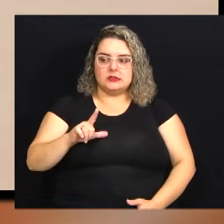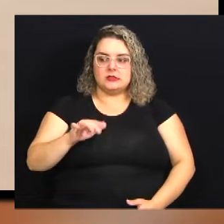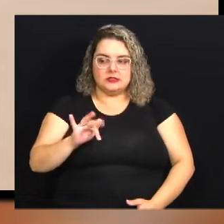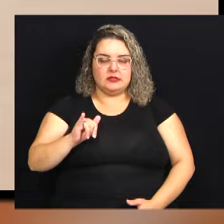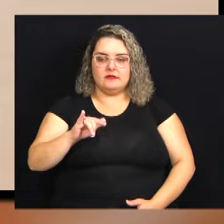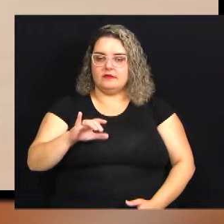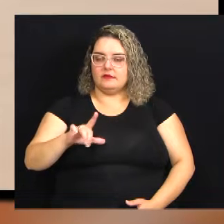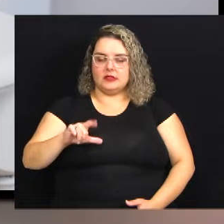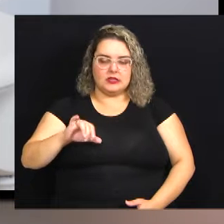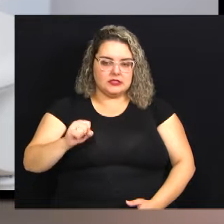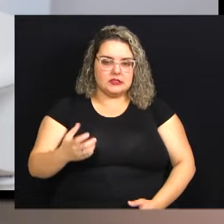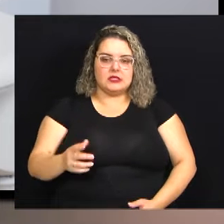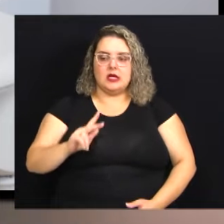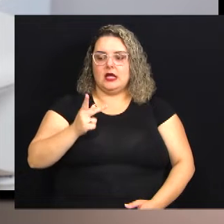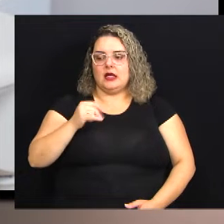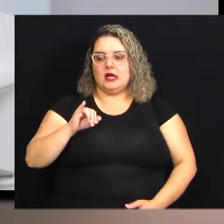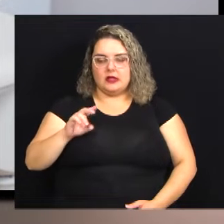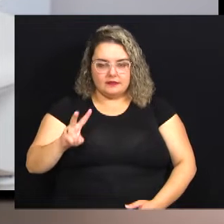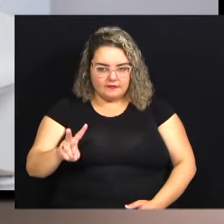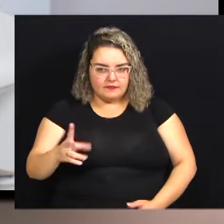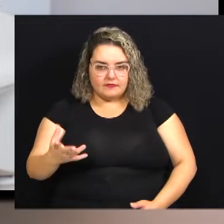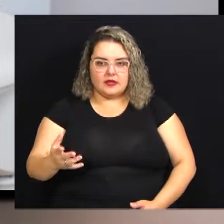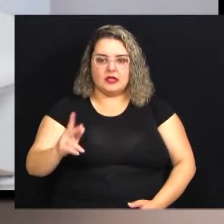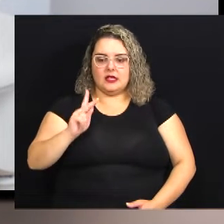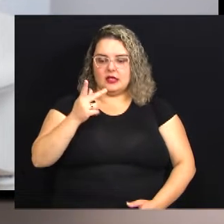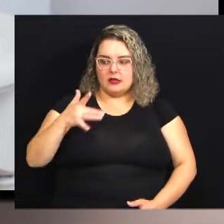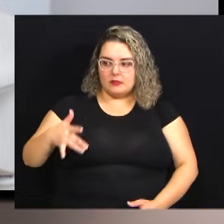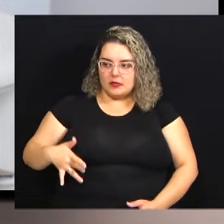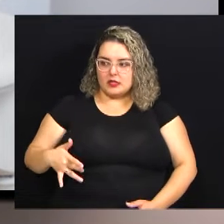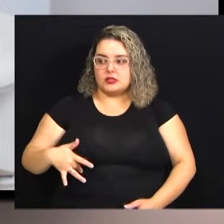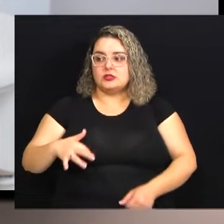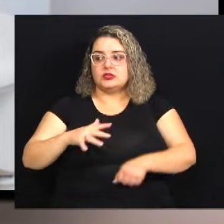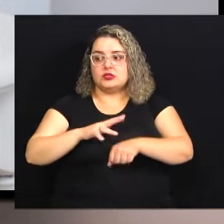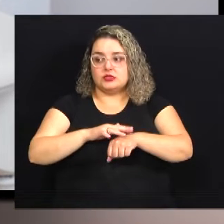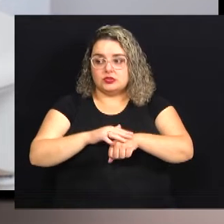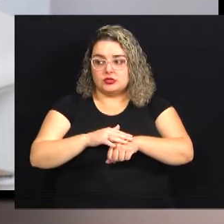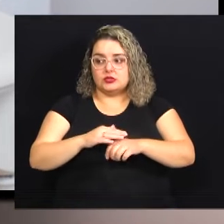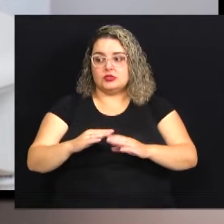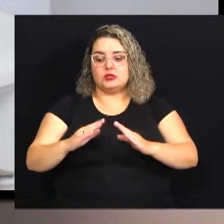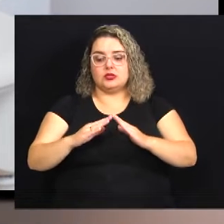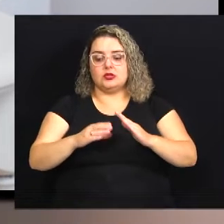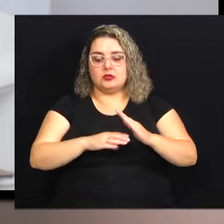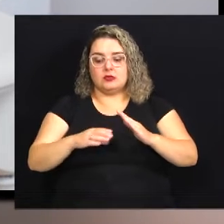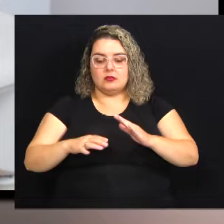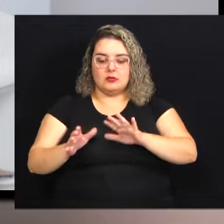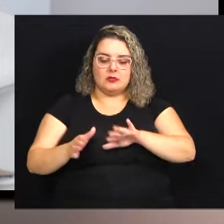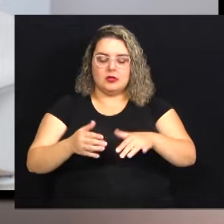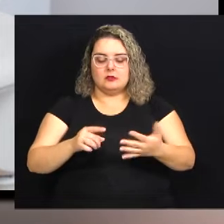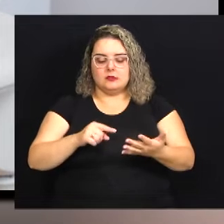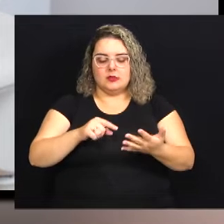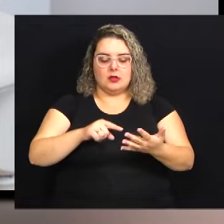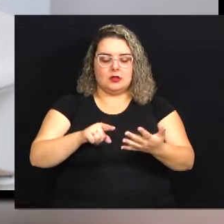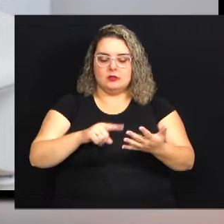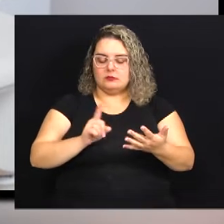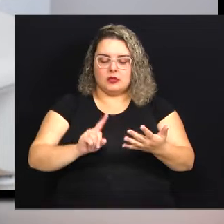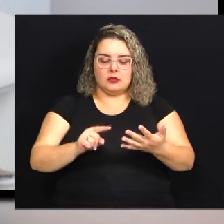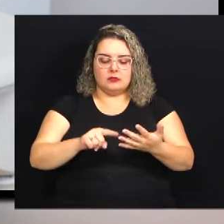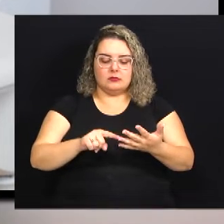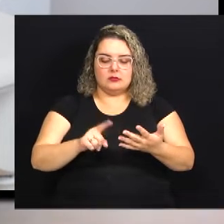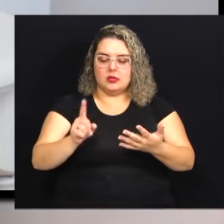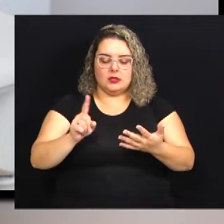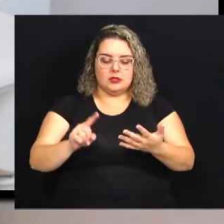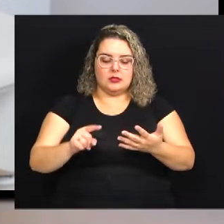HIV, hepatites, né? São patologias que o clínico vai descartar, né? Antes, deficiência de